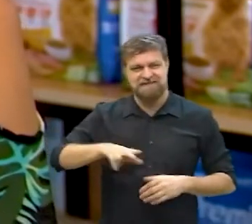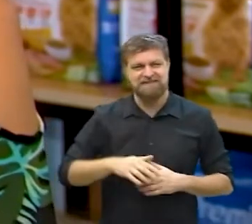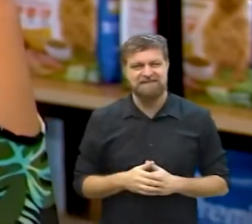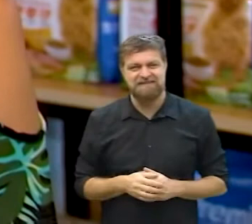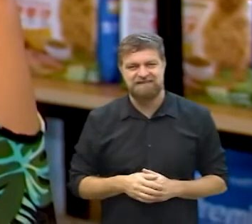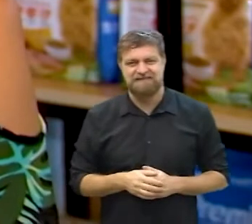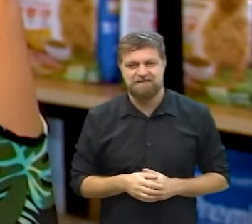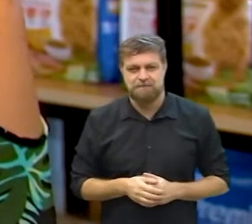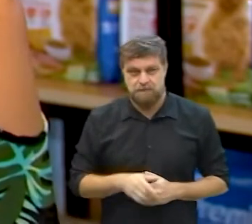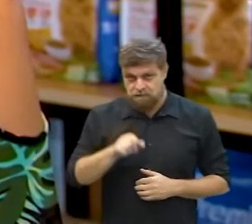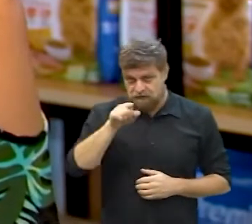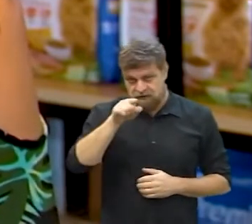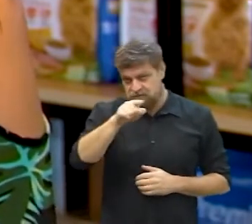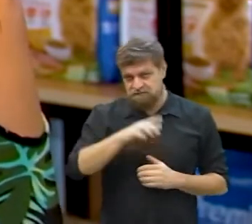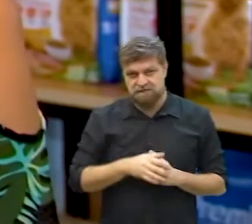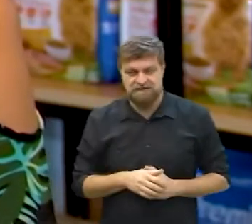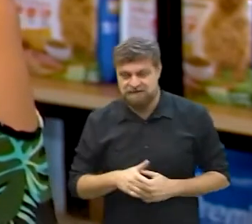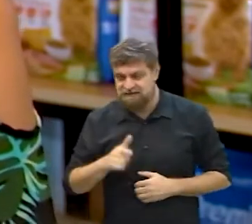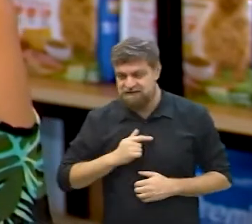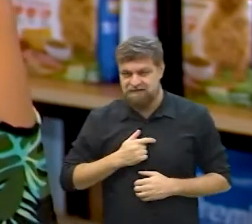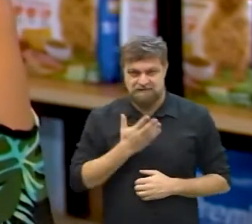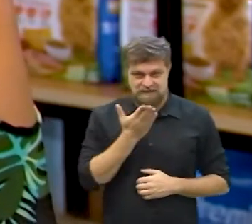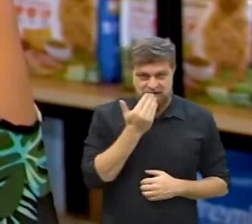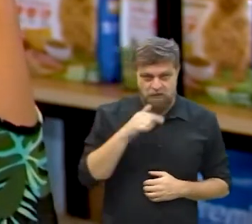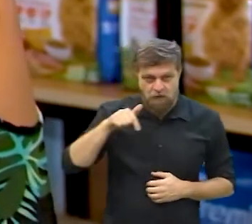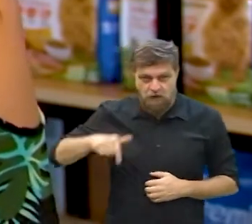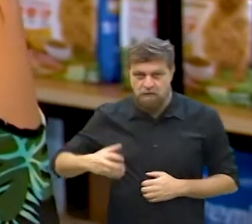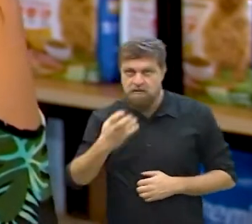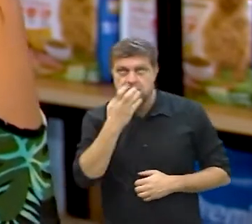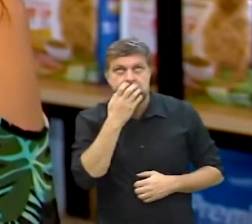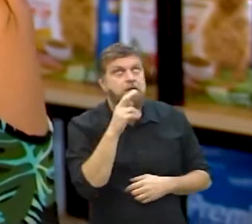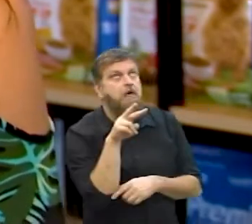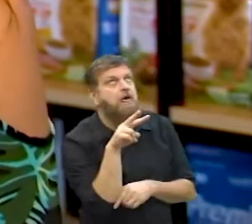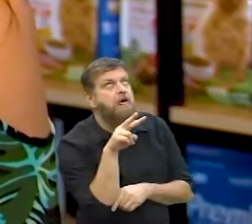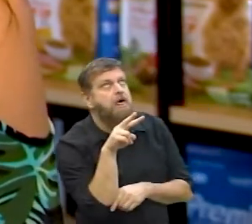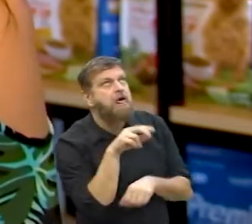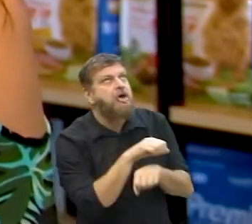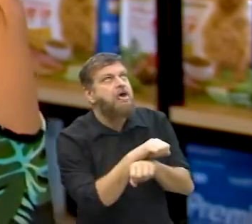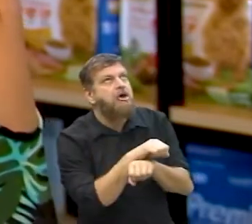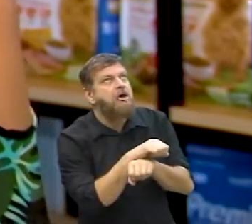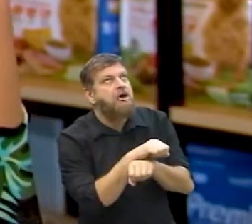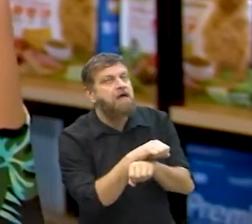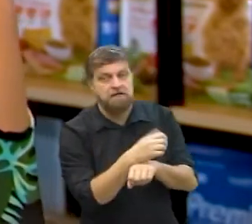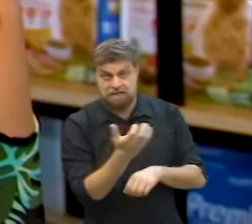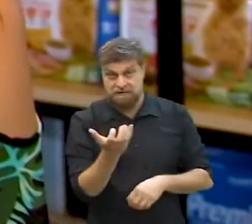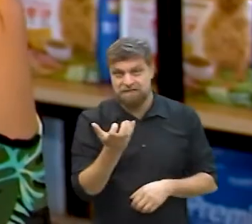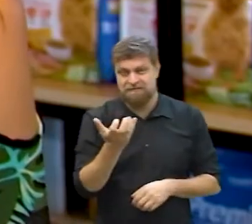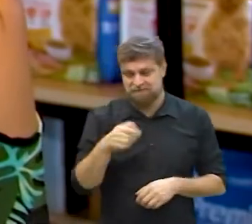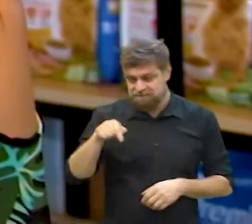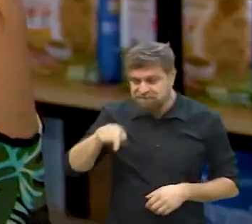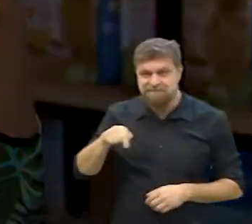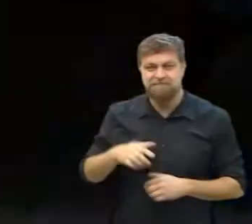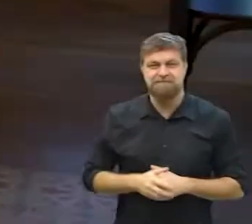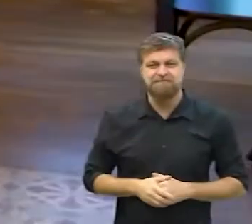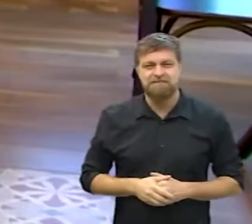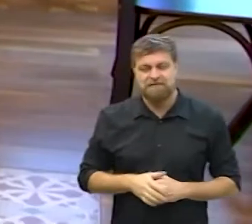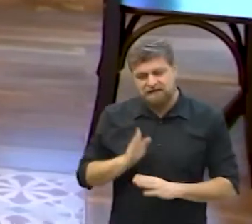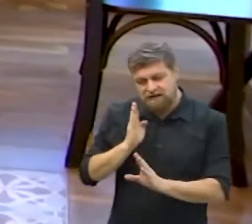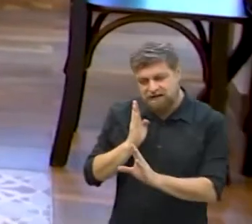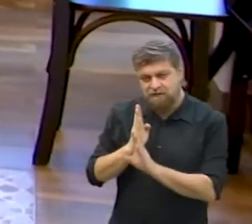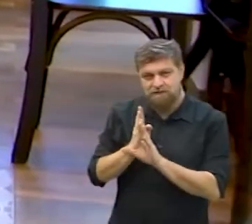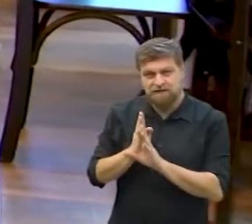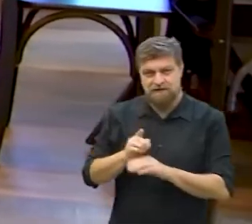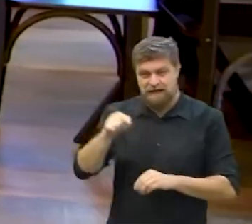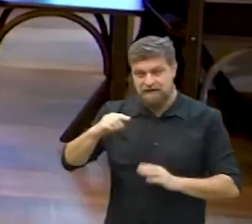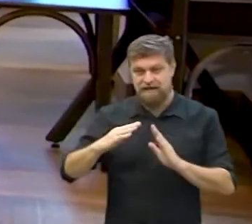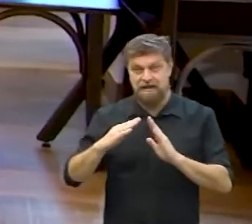o diferencial de tudo. Que você come, o cachorro não fica olhando e pedindo, né? Esse é o diferencial. Para